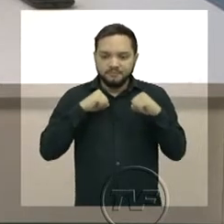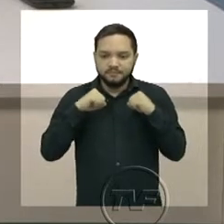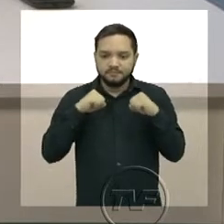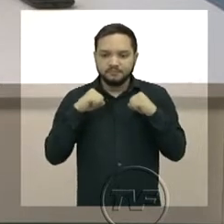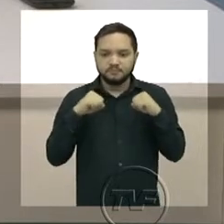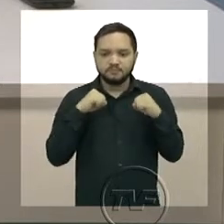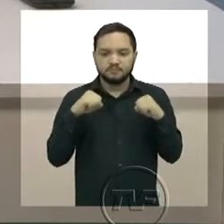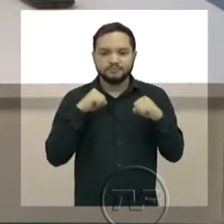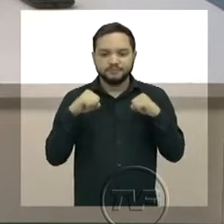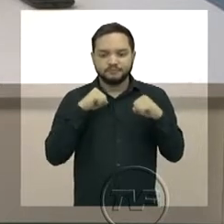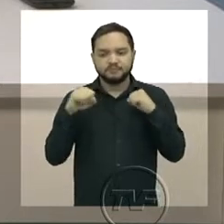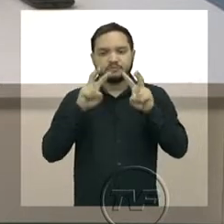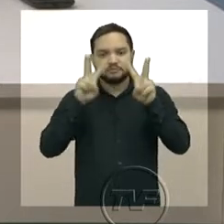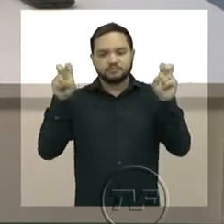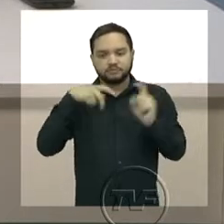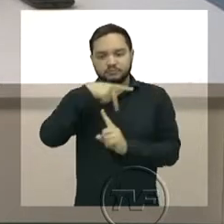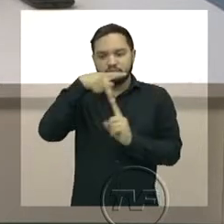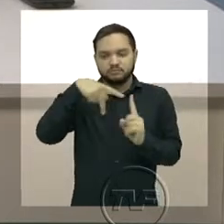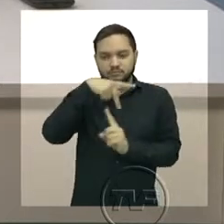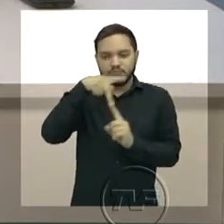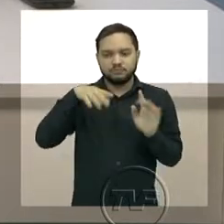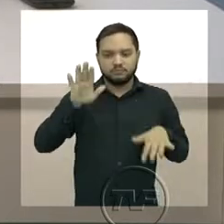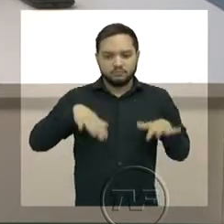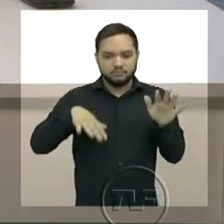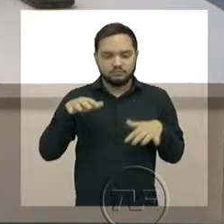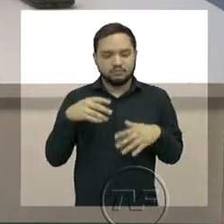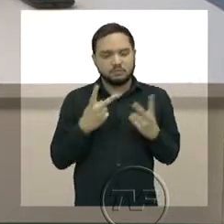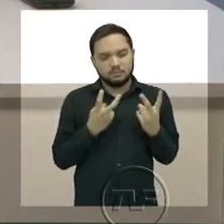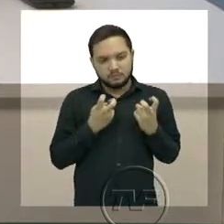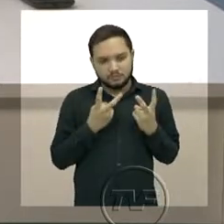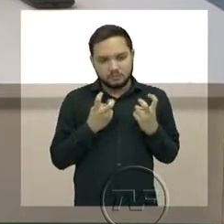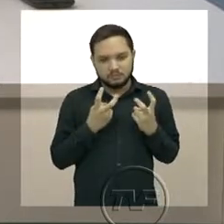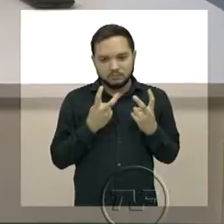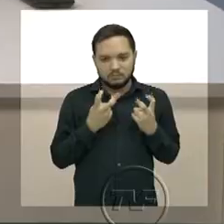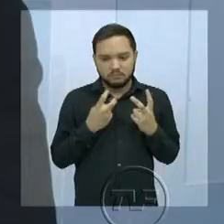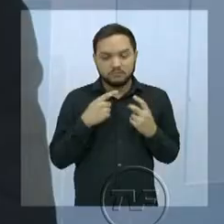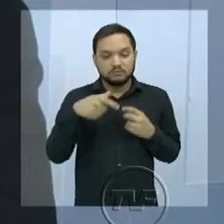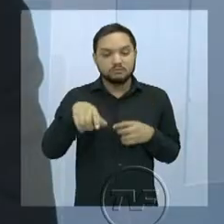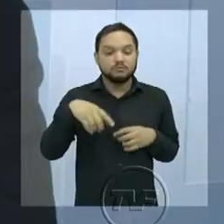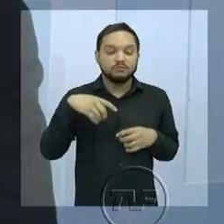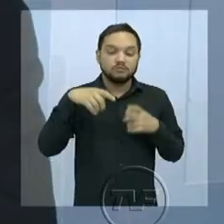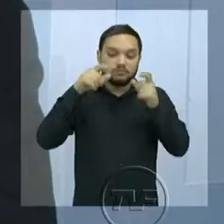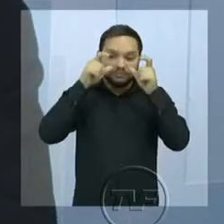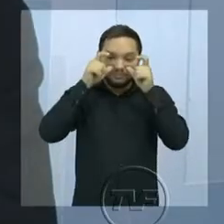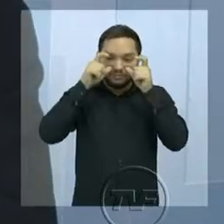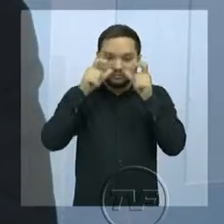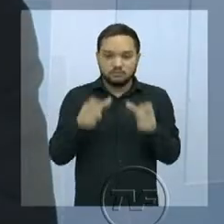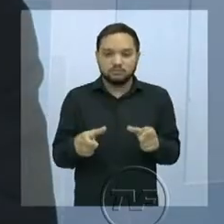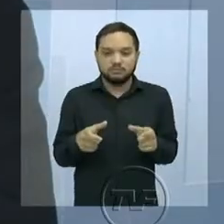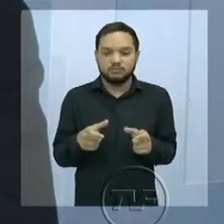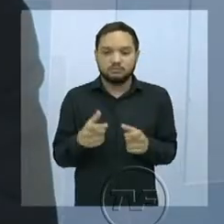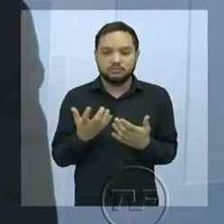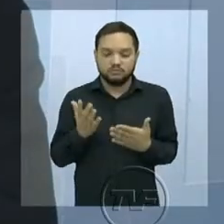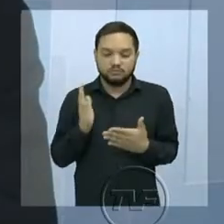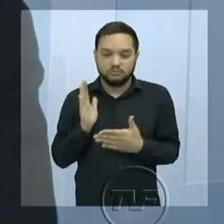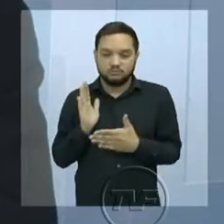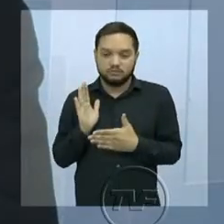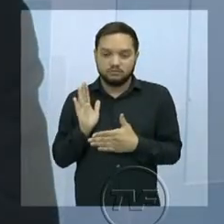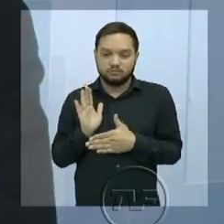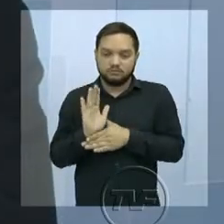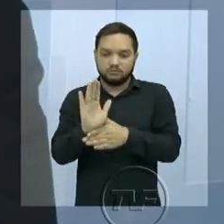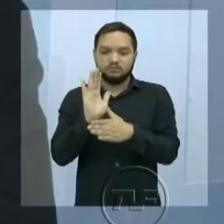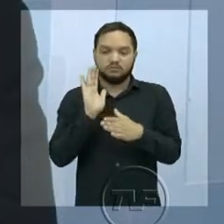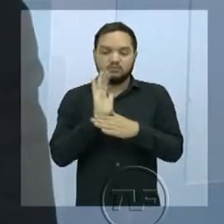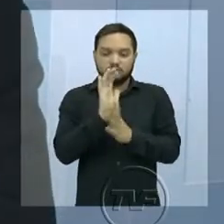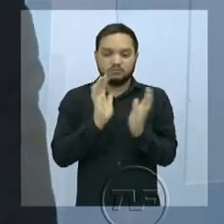dessa reforma da Previdência, às vezes me dá a impressão que ela está muito mais interessado em atender dois